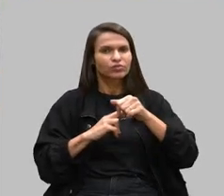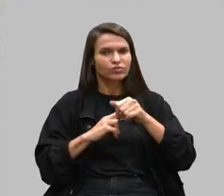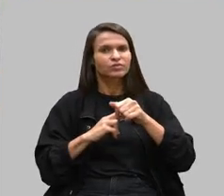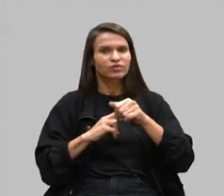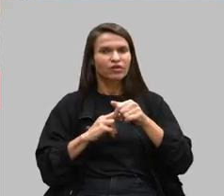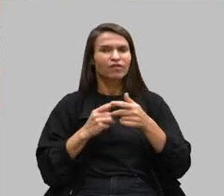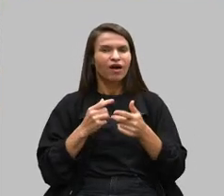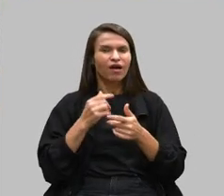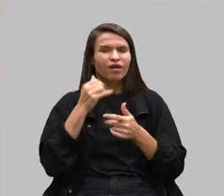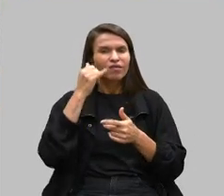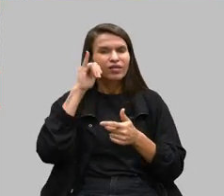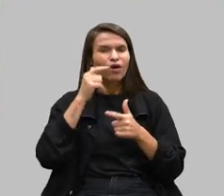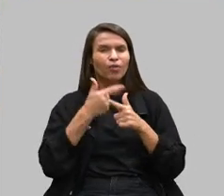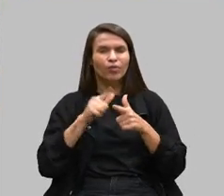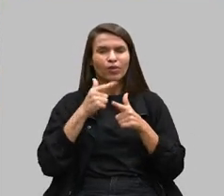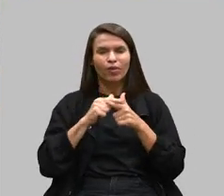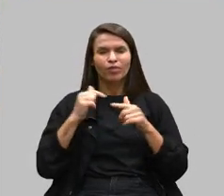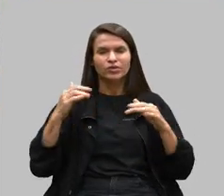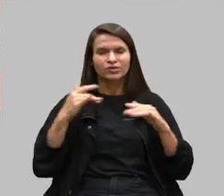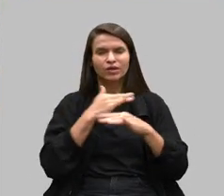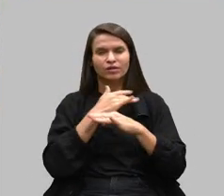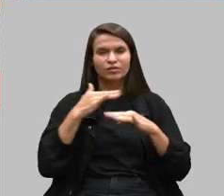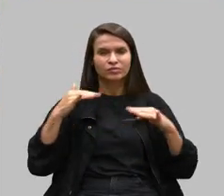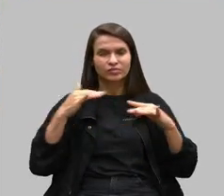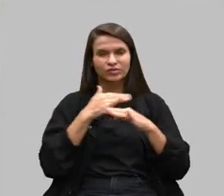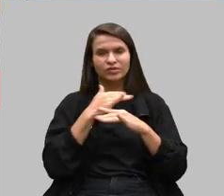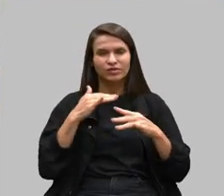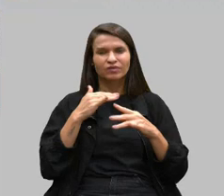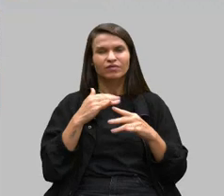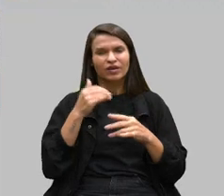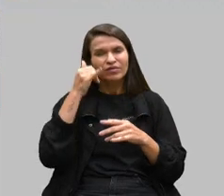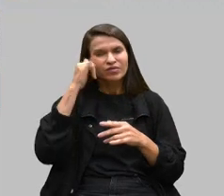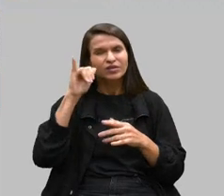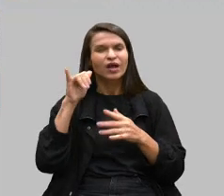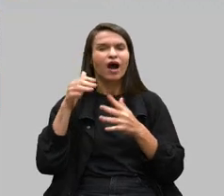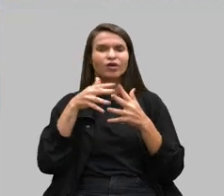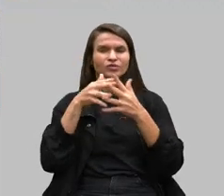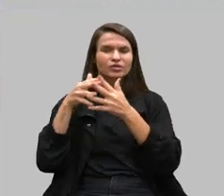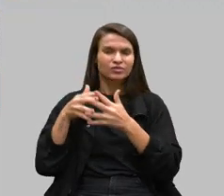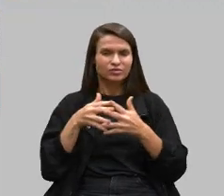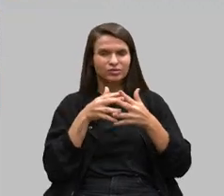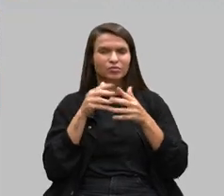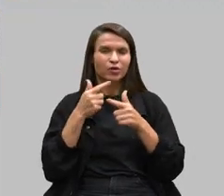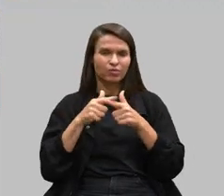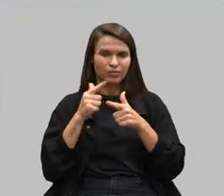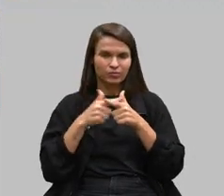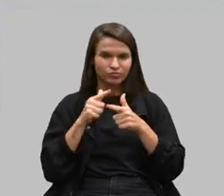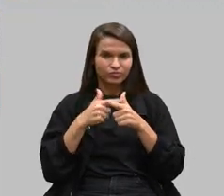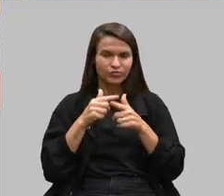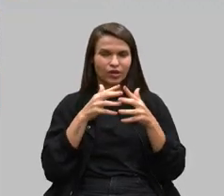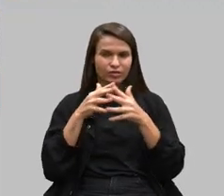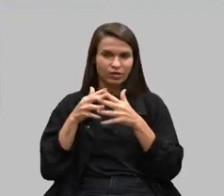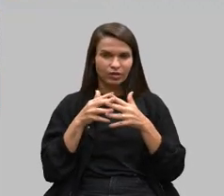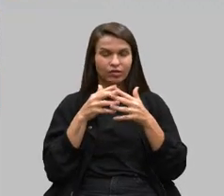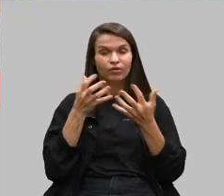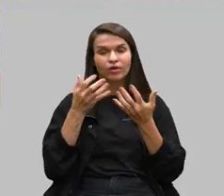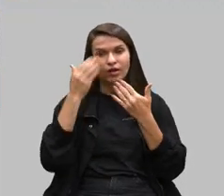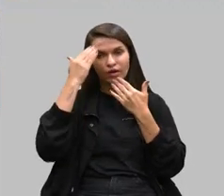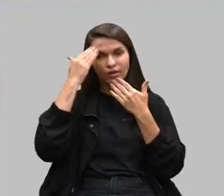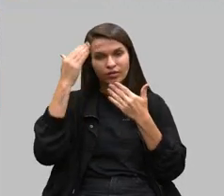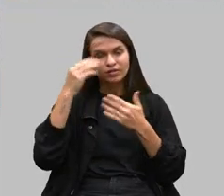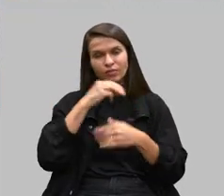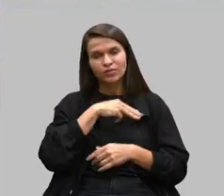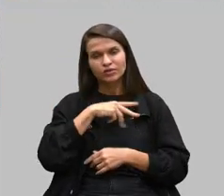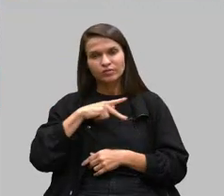nosso centro da cidade onde que vai cortar o trânsito das carreta então quero merecer essa atenção Deputado da Senhora do Ministério